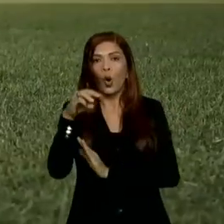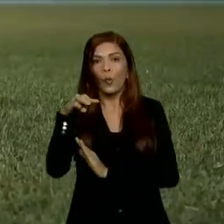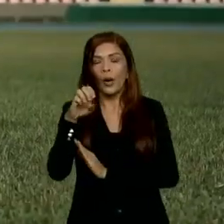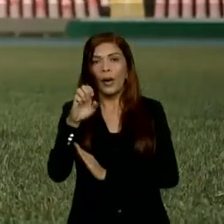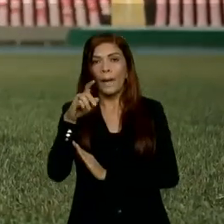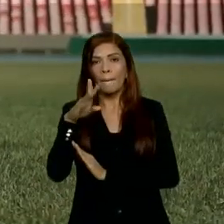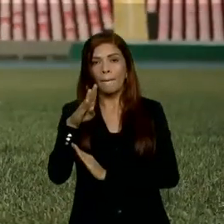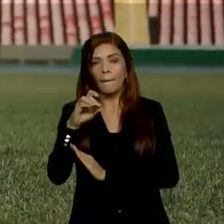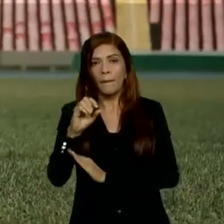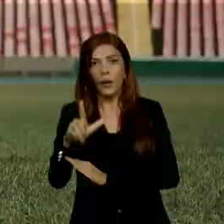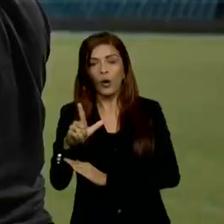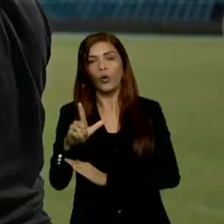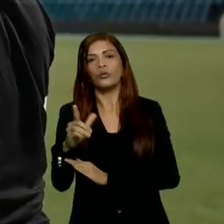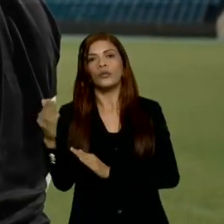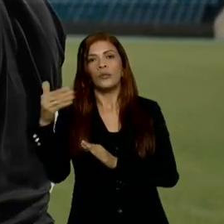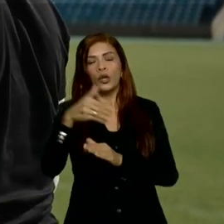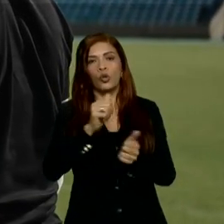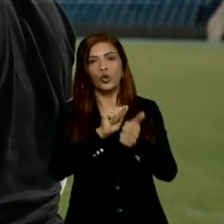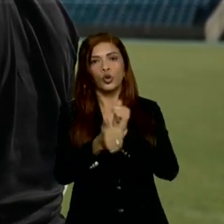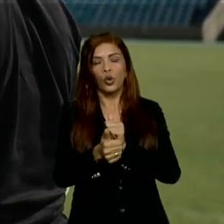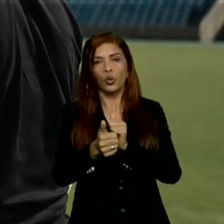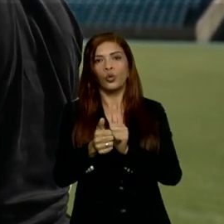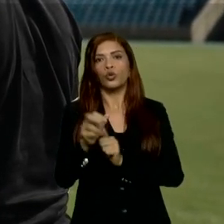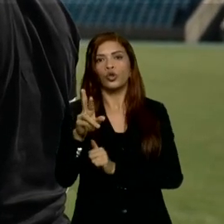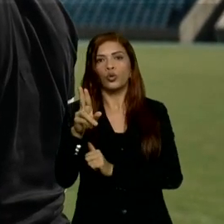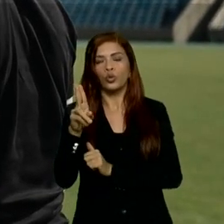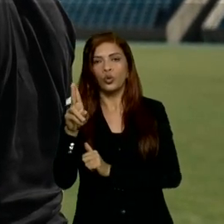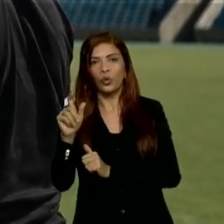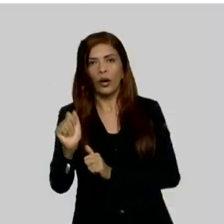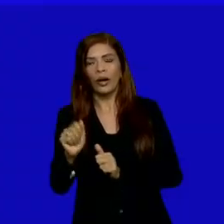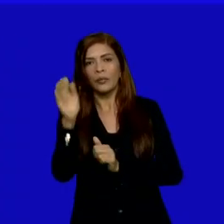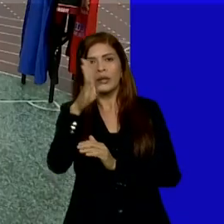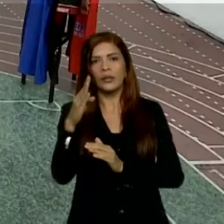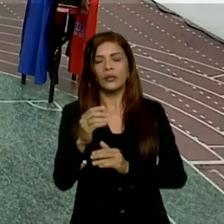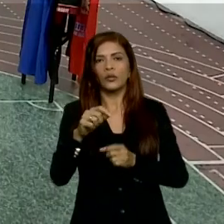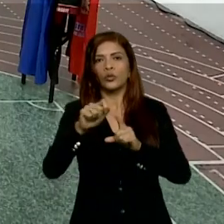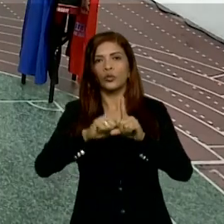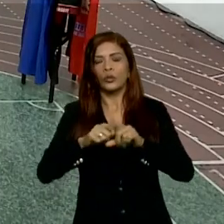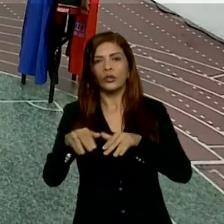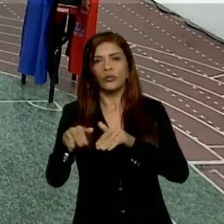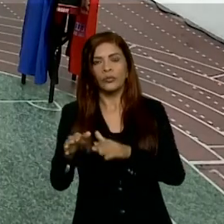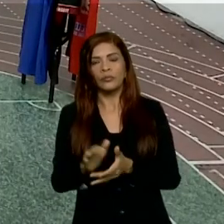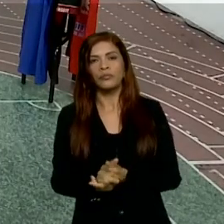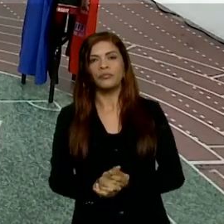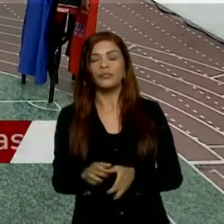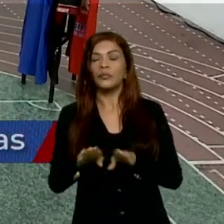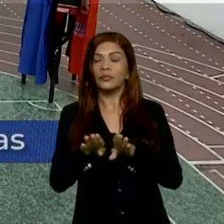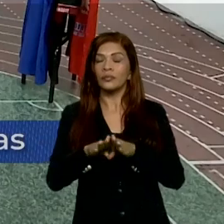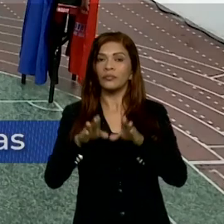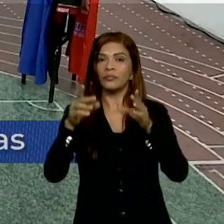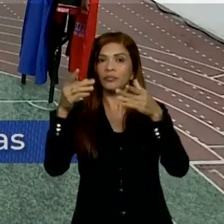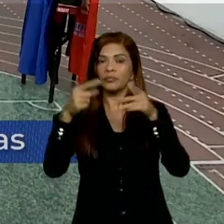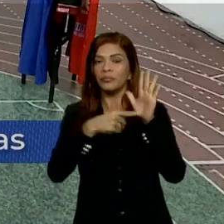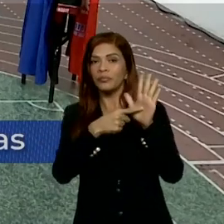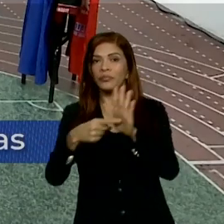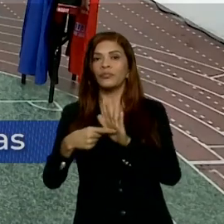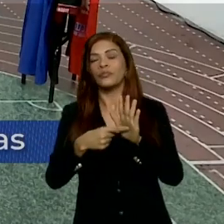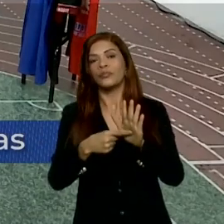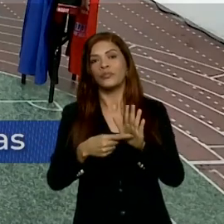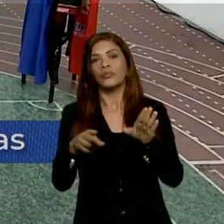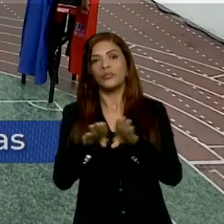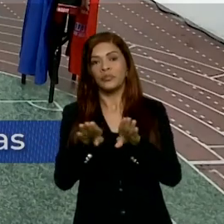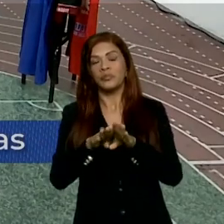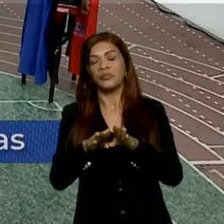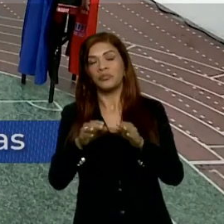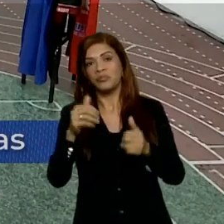poder receber o jogo entre Uruguai e Brasil no mês de novembro e a gente vai falar também de muito mais coisas né GR É verdade a gente também vai falar muito sobre futebol